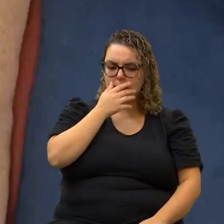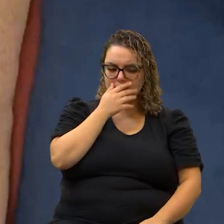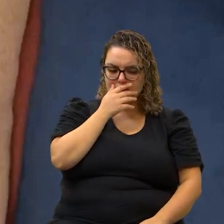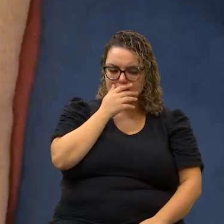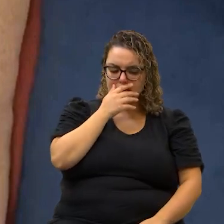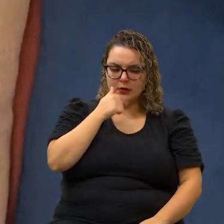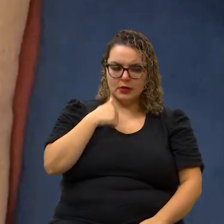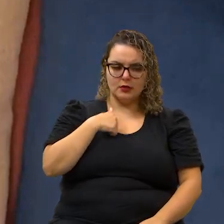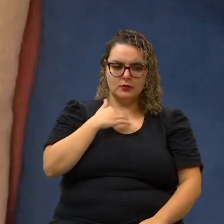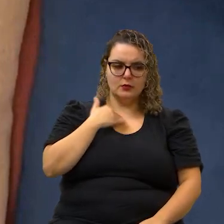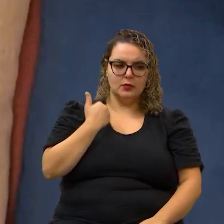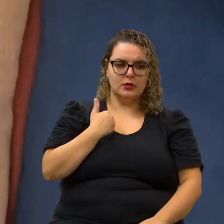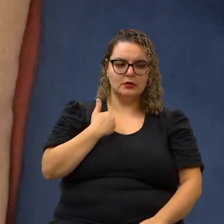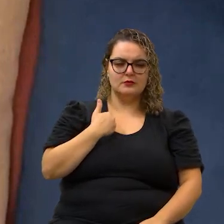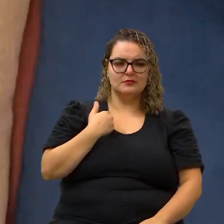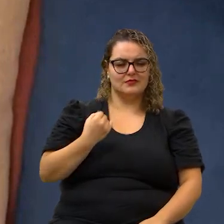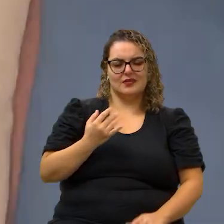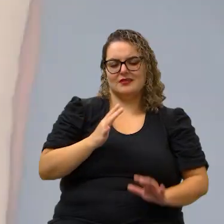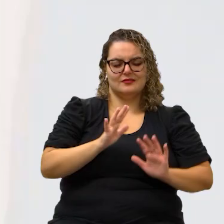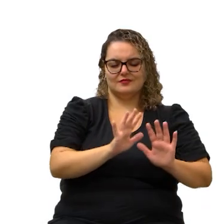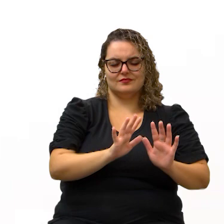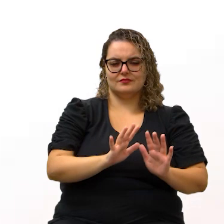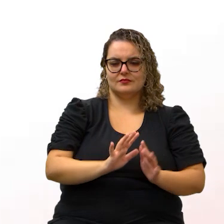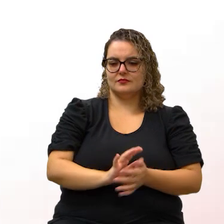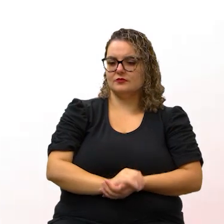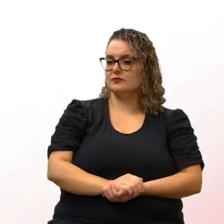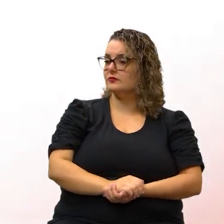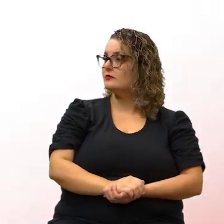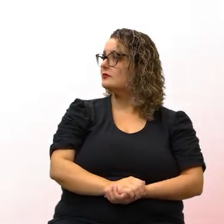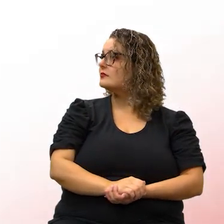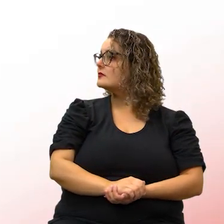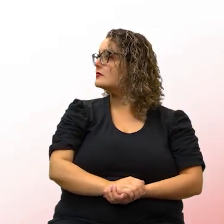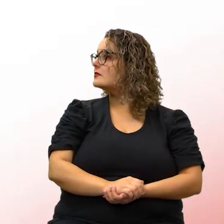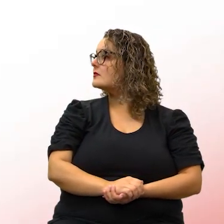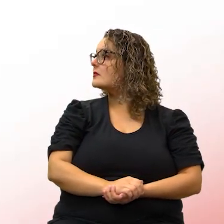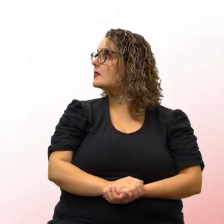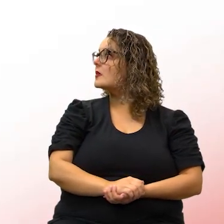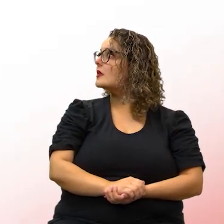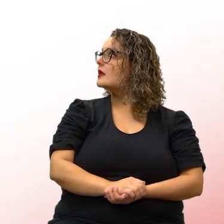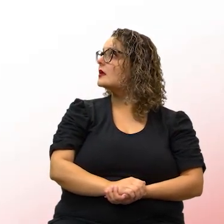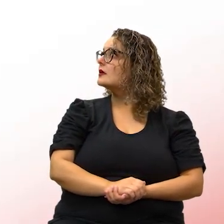de perder a vida, não importava mais.